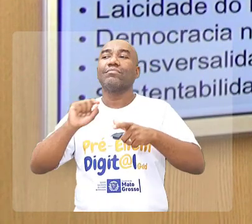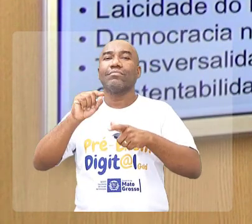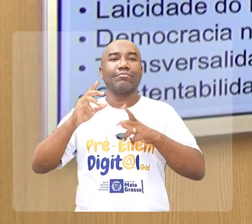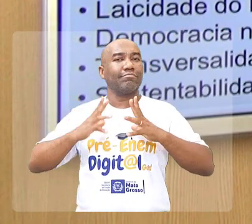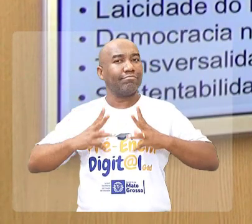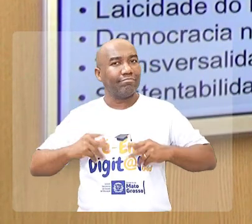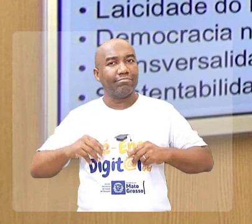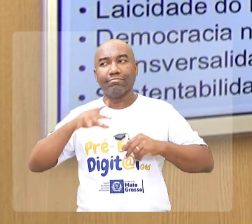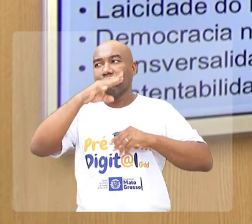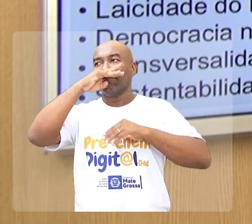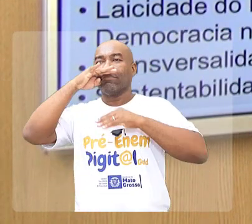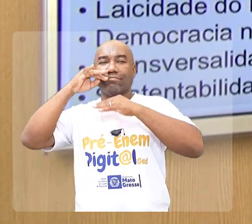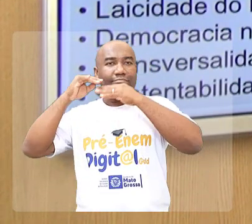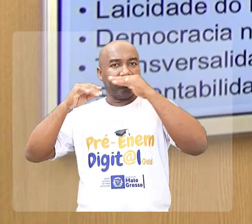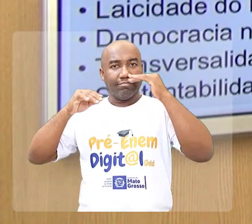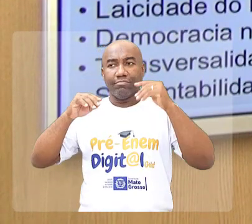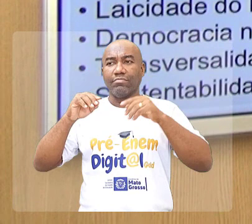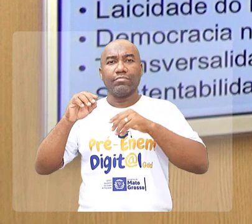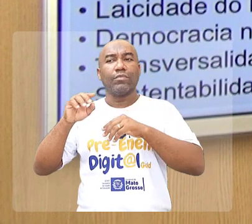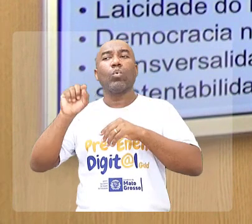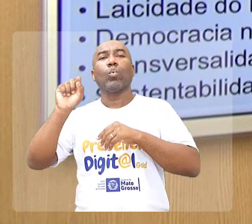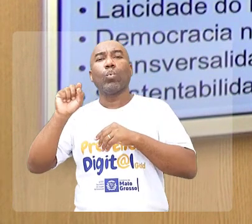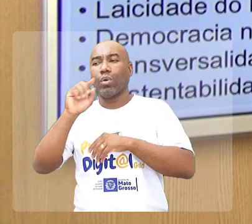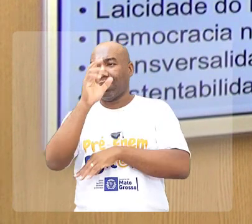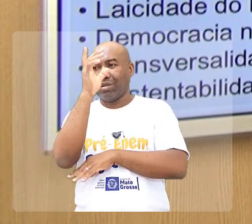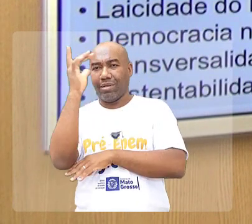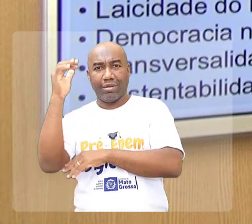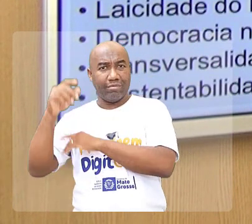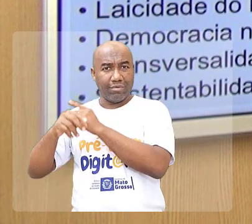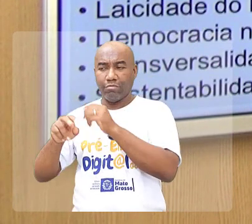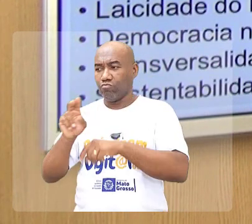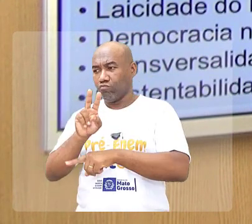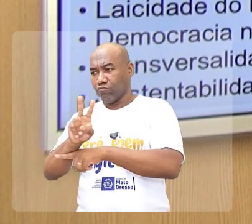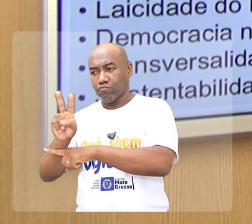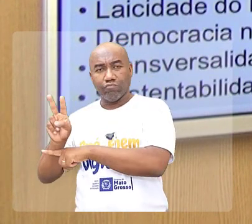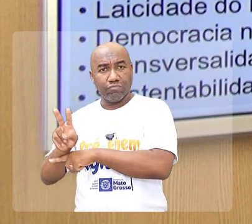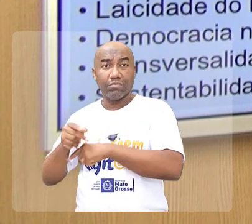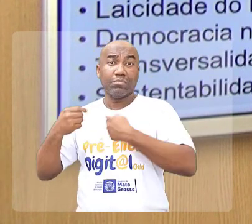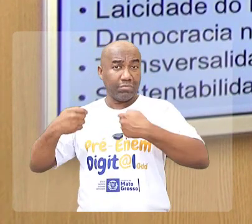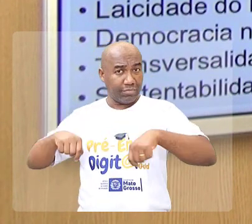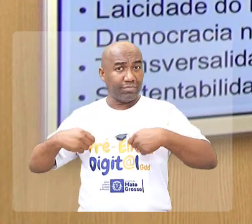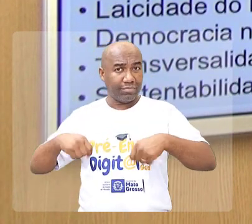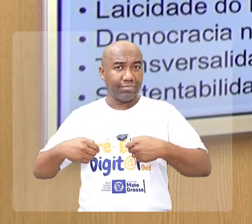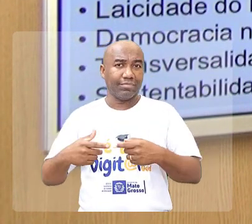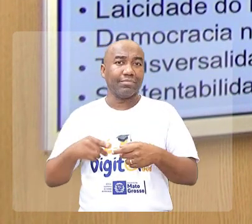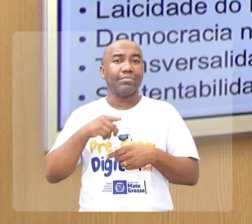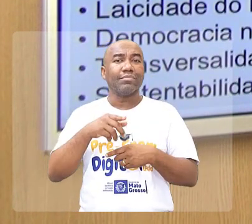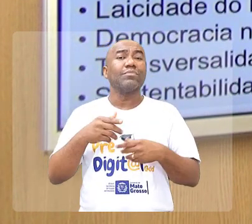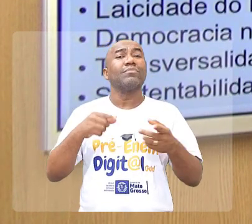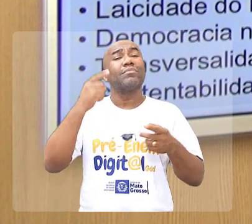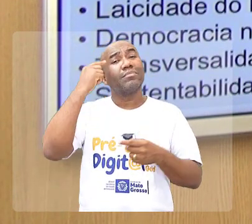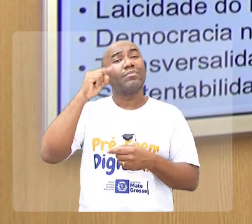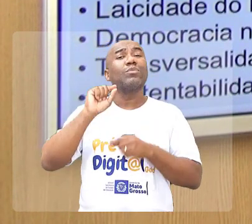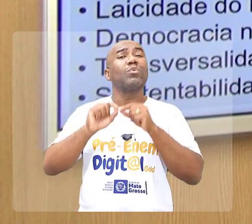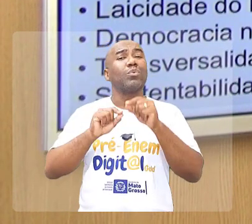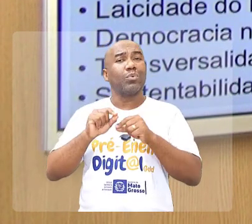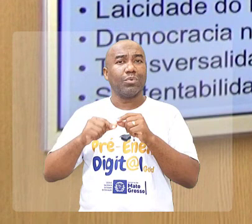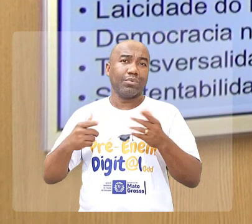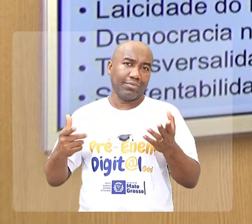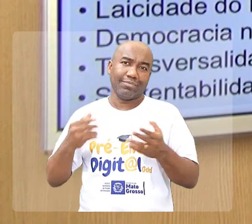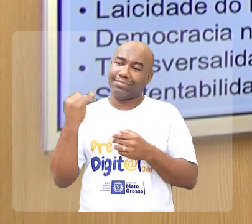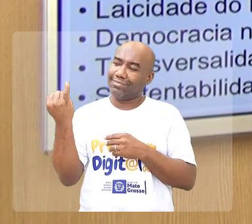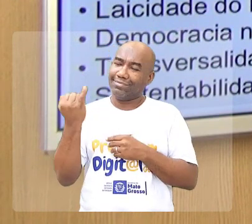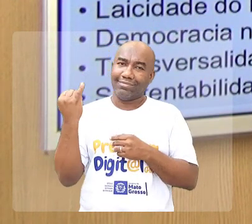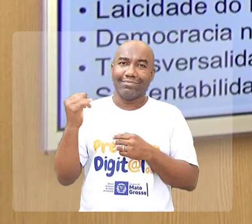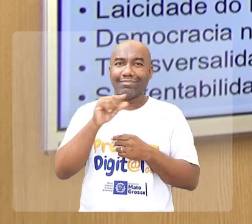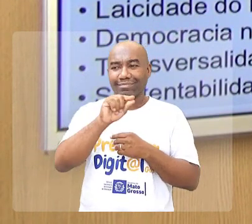com dignidade, é preciso preservar, é preciso sustentabilidade. Então, tudo isso aqui conversa com o